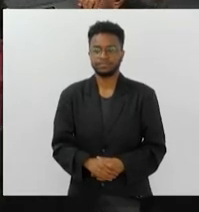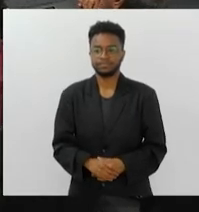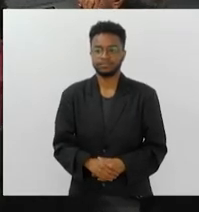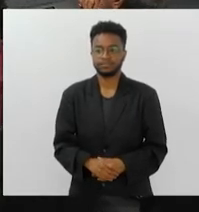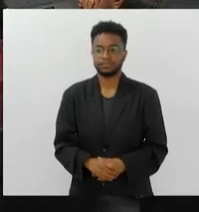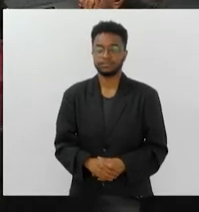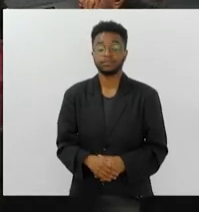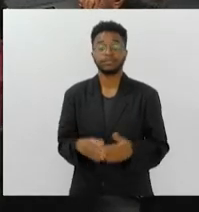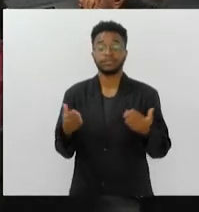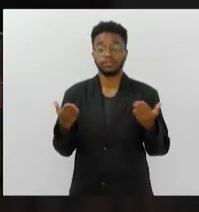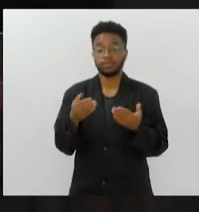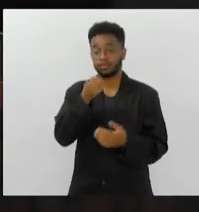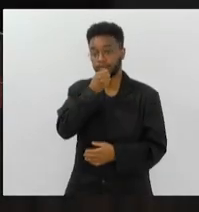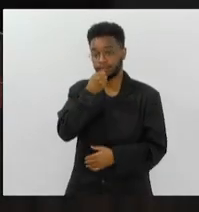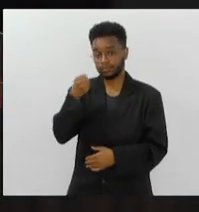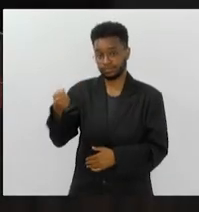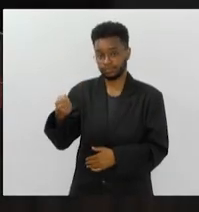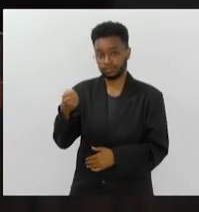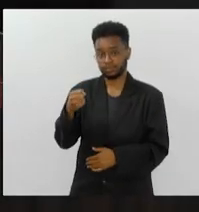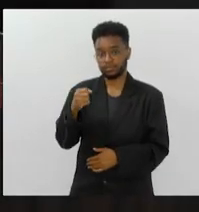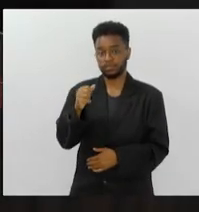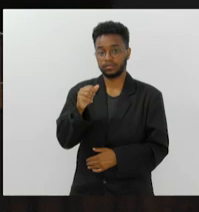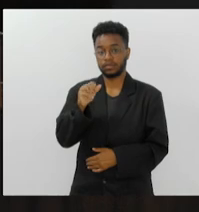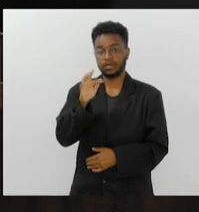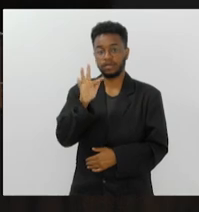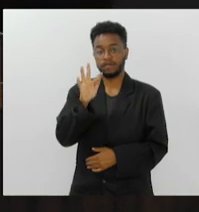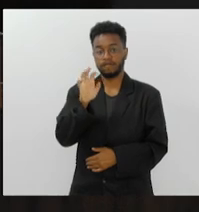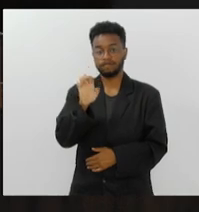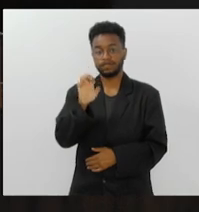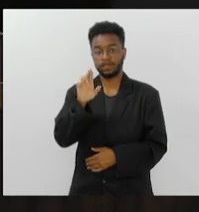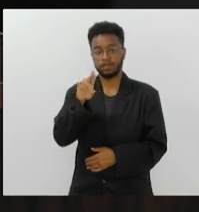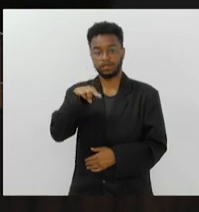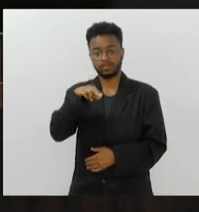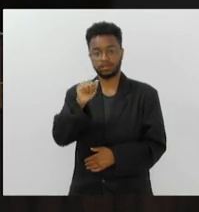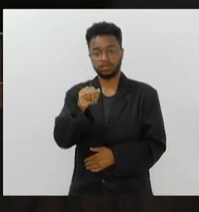Passa a palavra agora para a doutora Fernanda Barbosa.